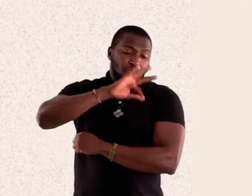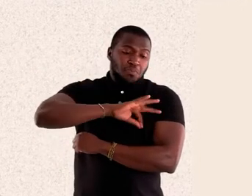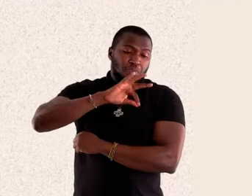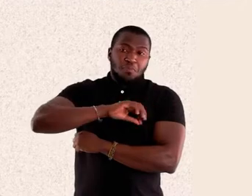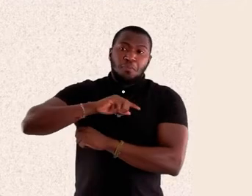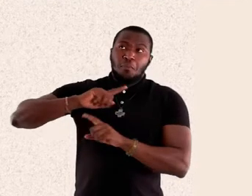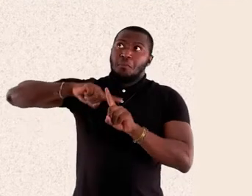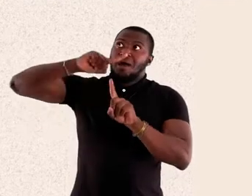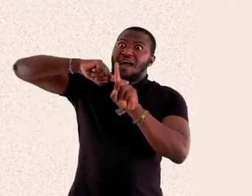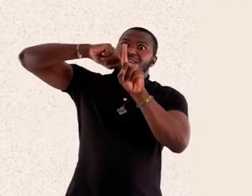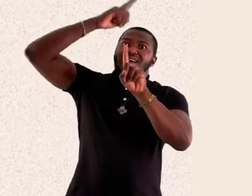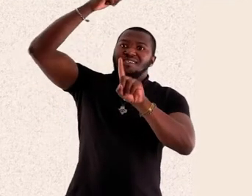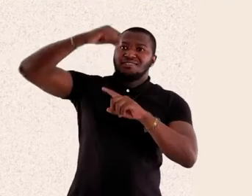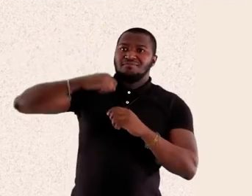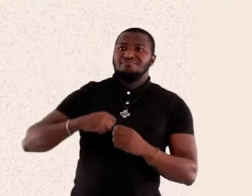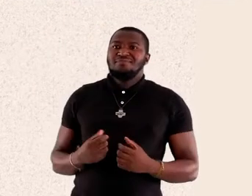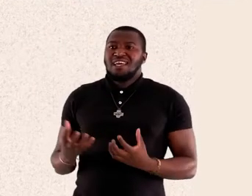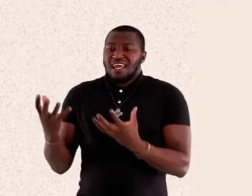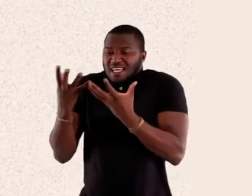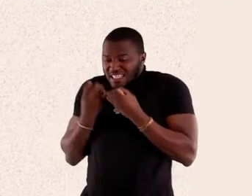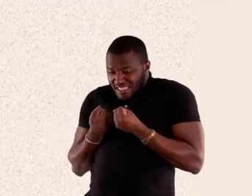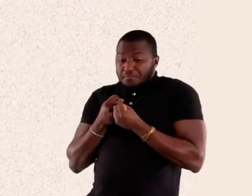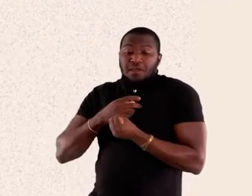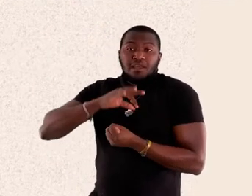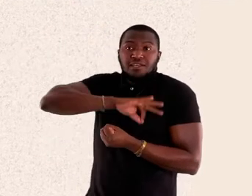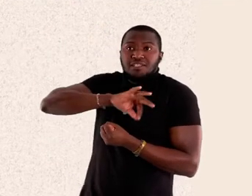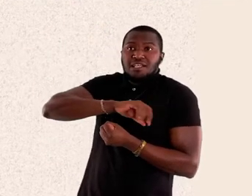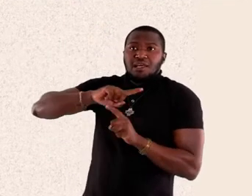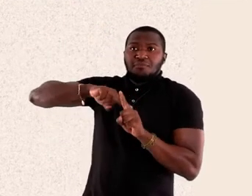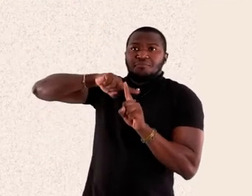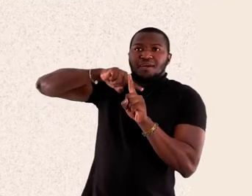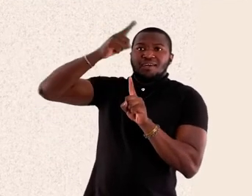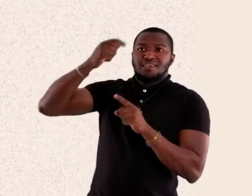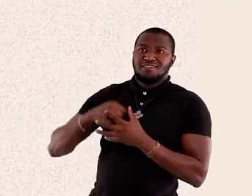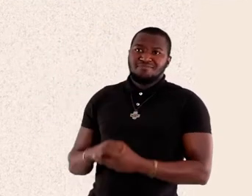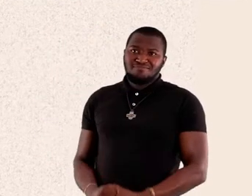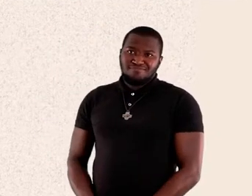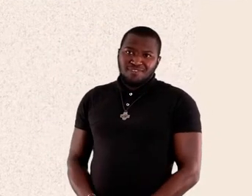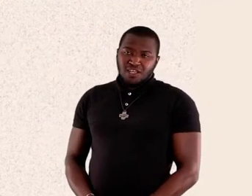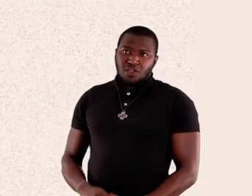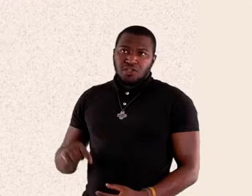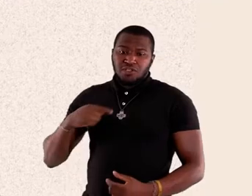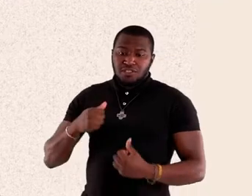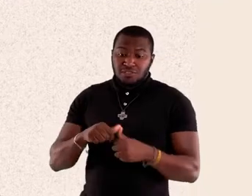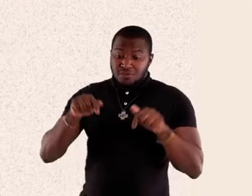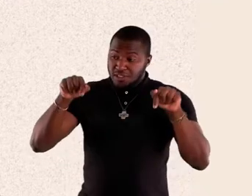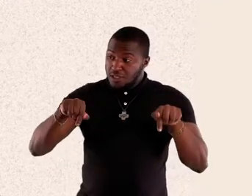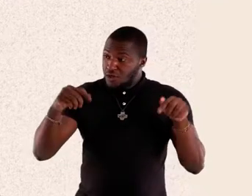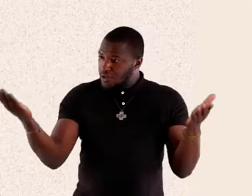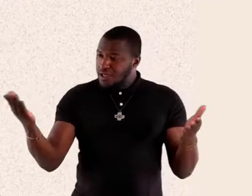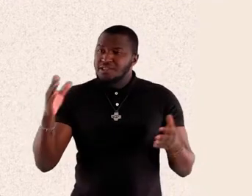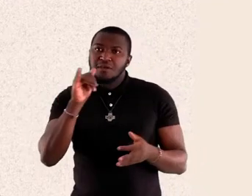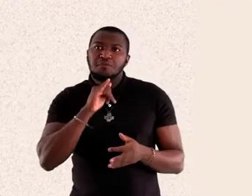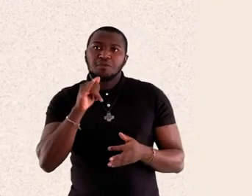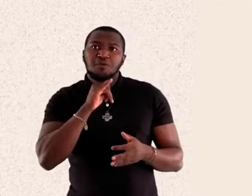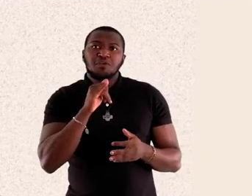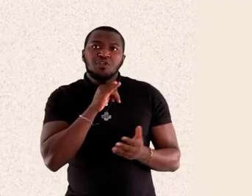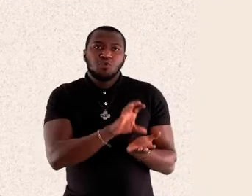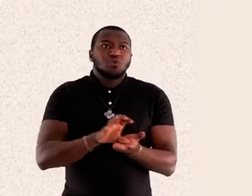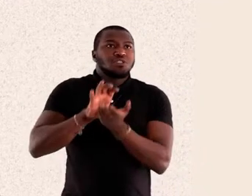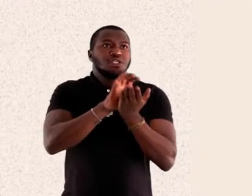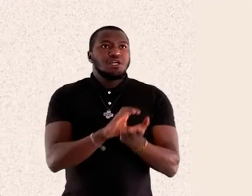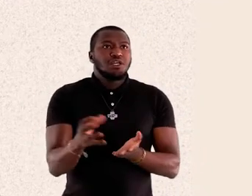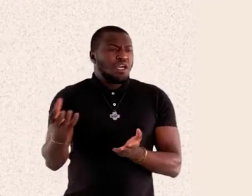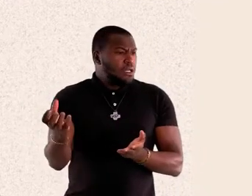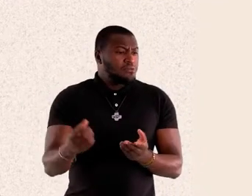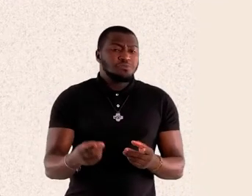não seja dito eu quero uma recompensa financeira Eu quero uma gratificação a gente tá no espaço é de uma instituição pública mas eu quero uma gratificação